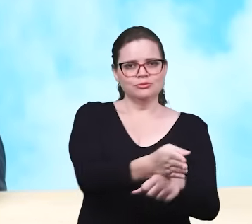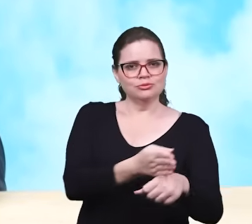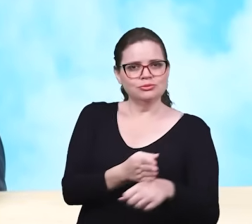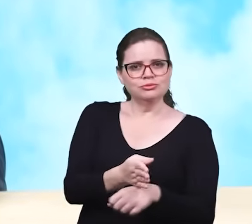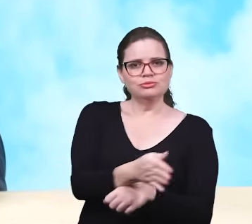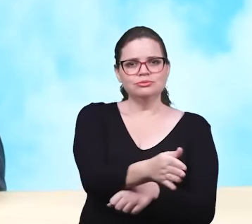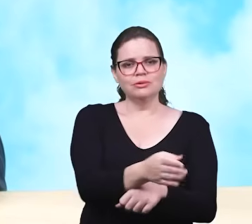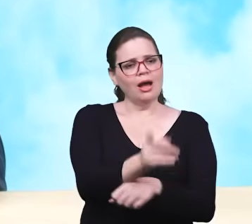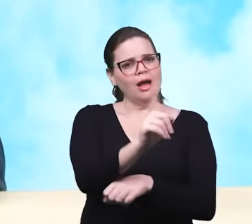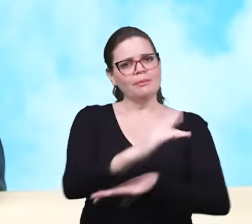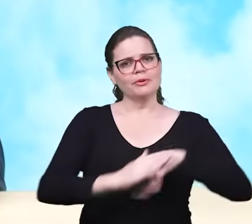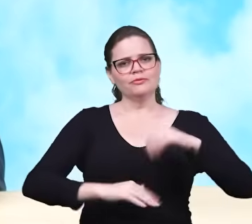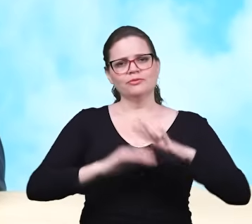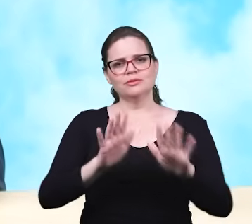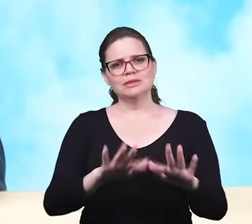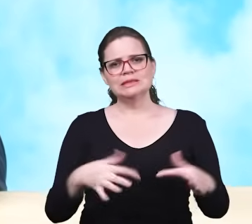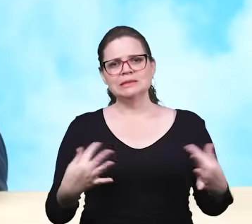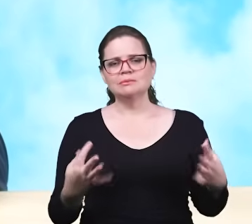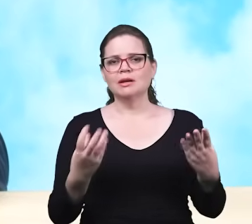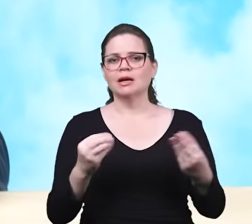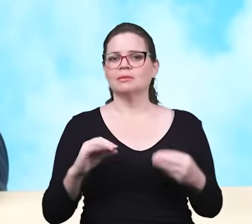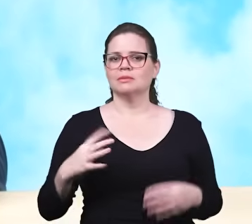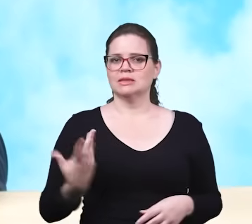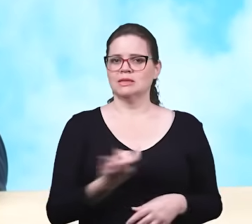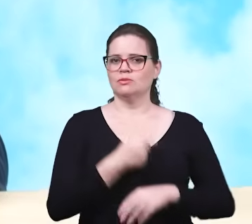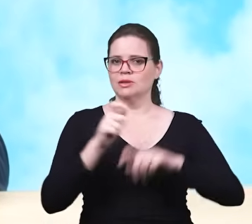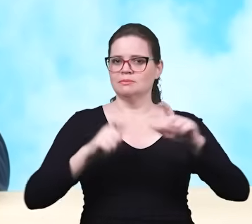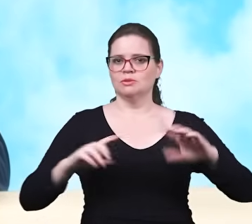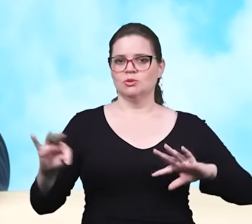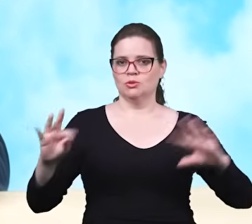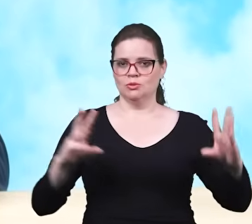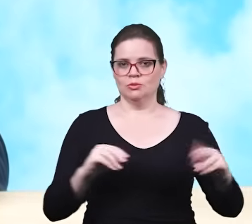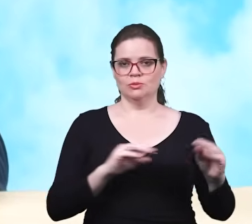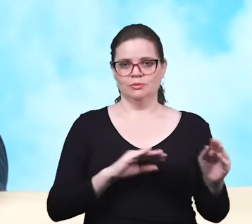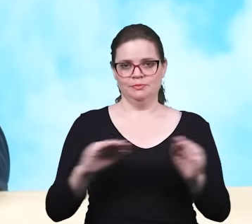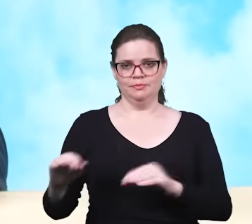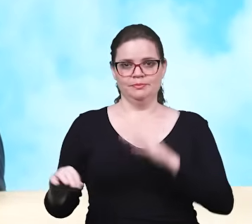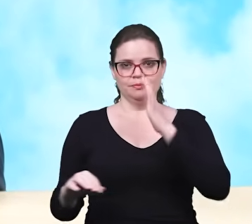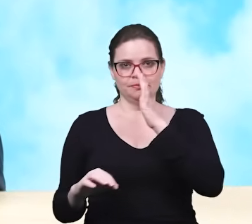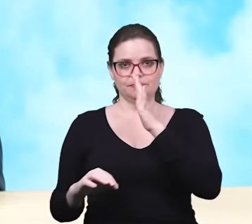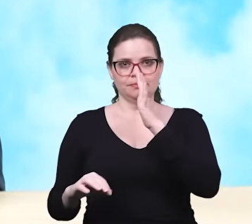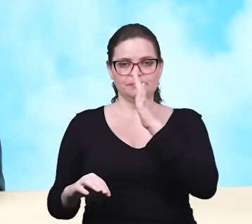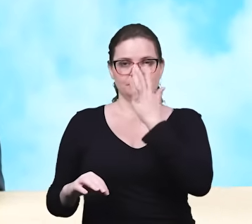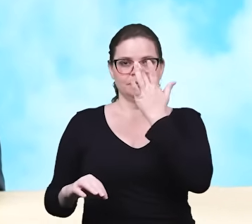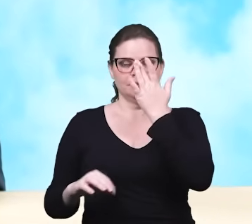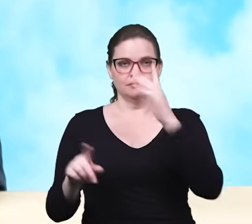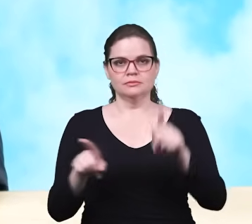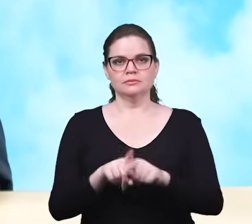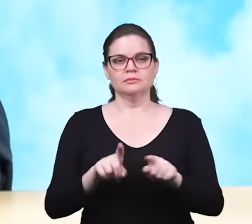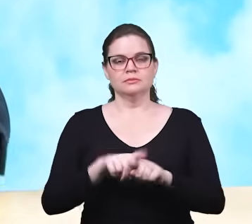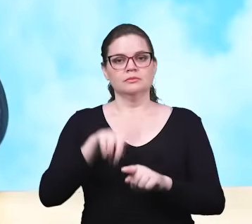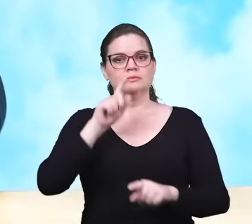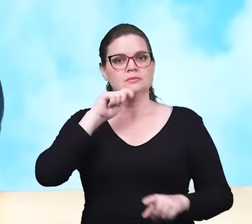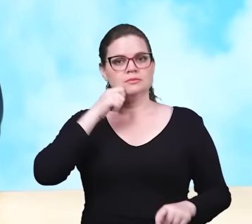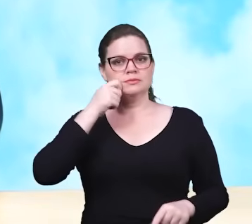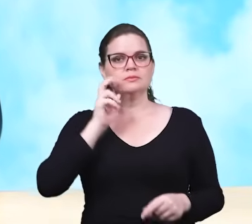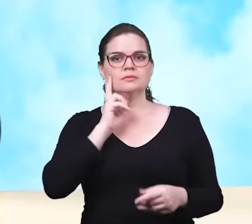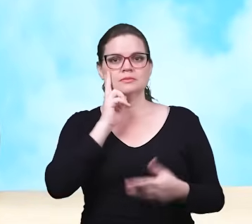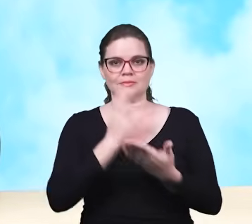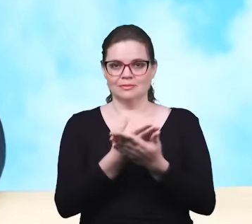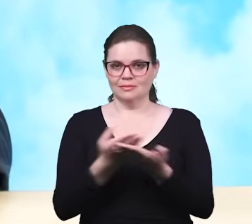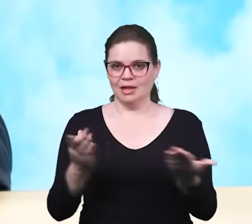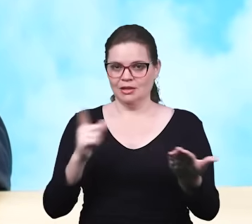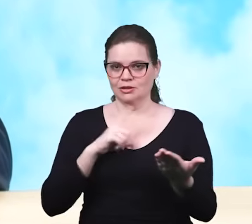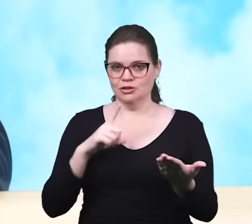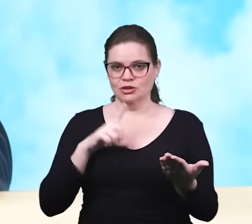que salvasse toda a humanidade? E, na ceia, não tinha mais as ervas amargosas de que nós estamos